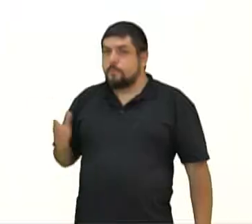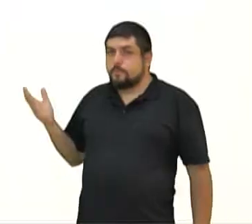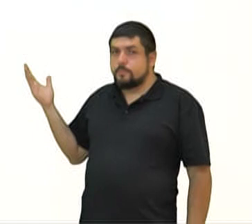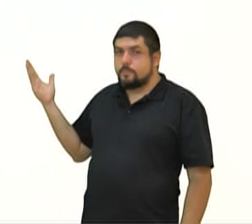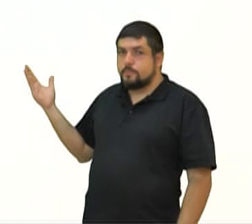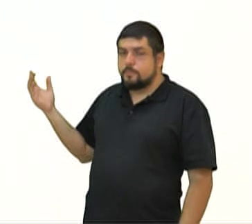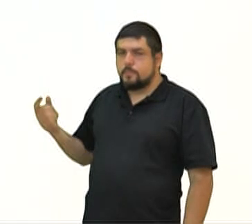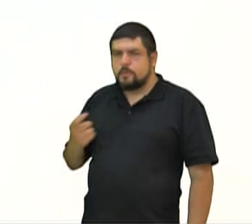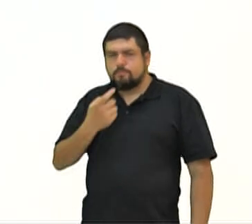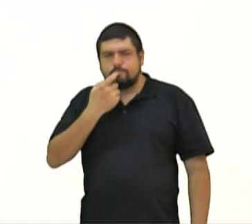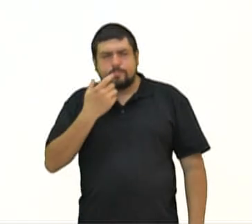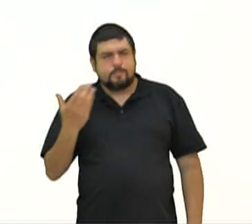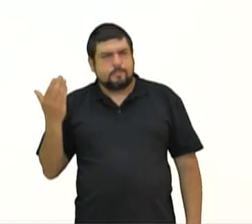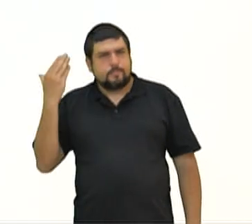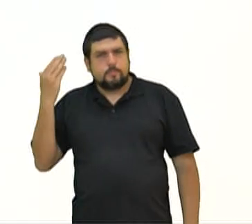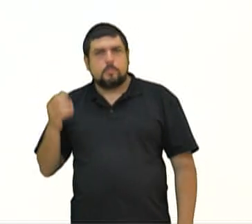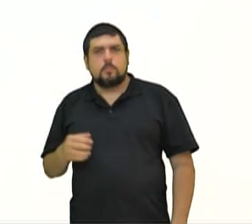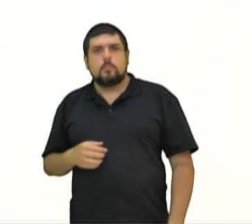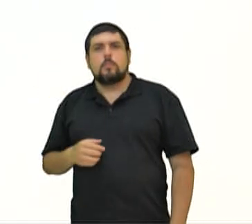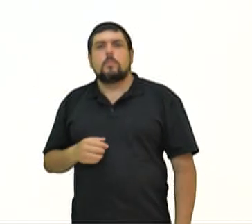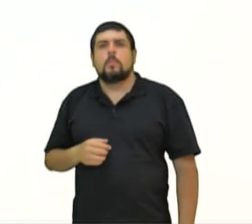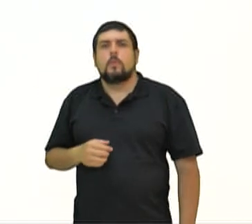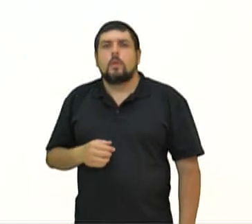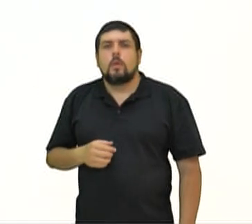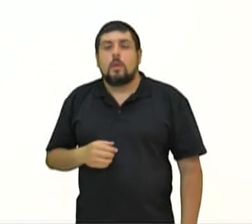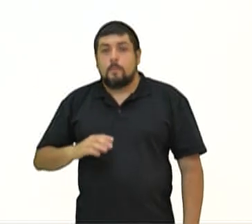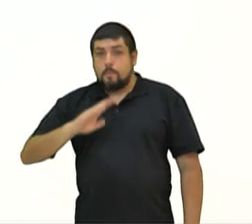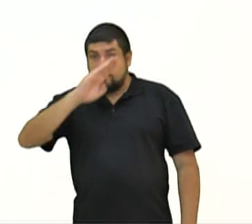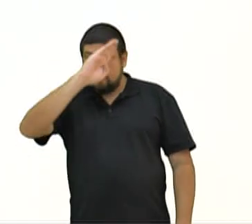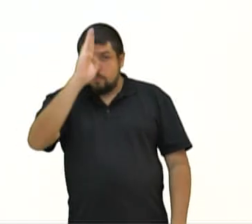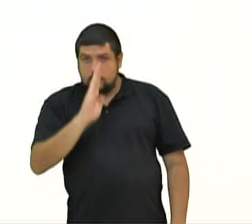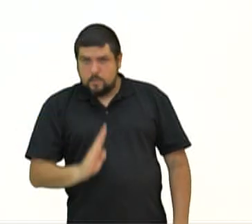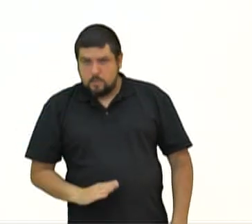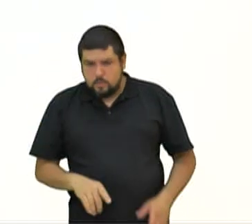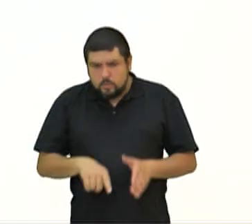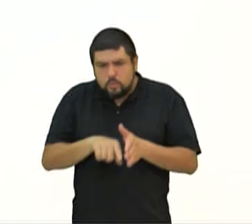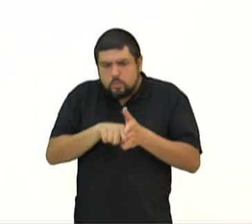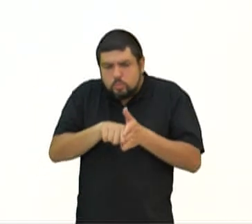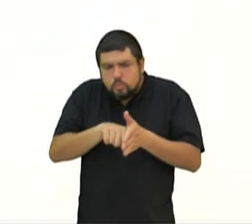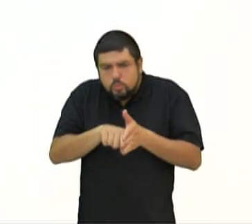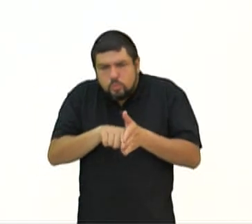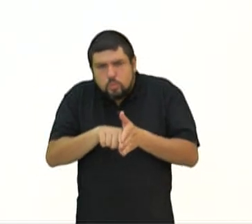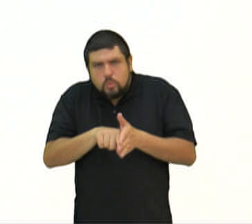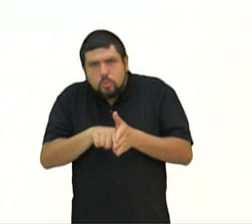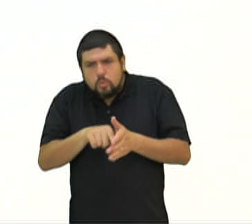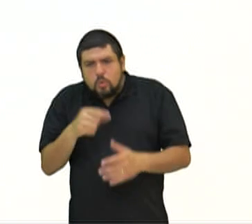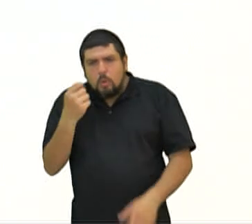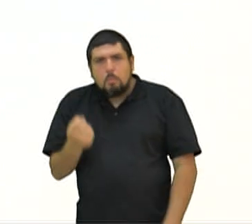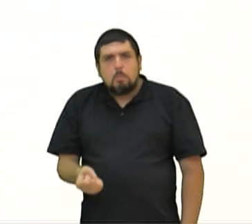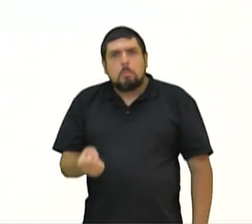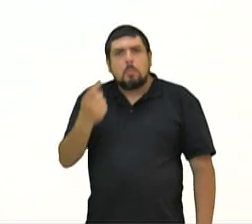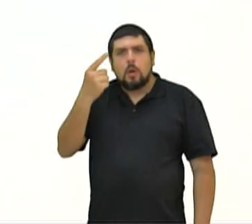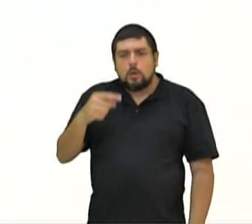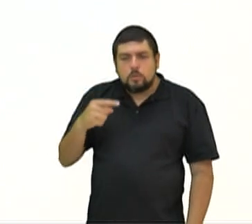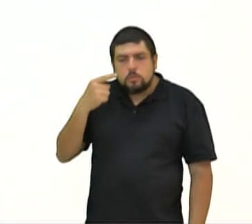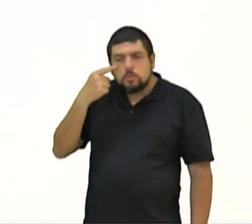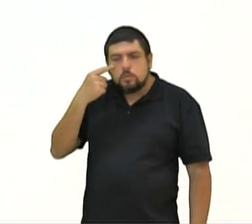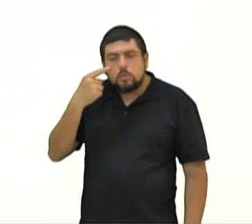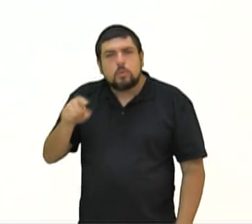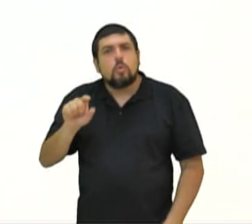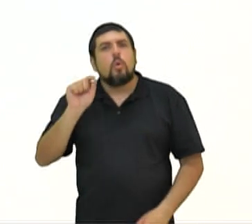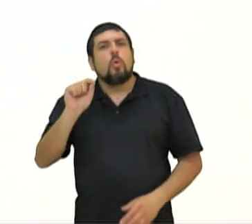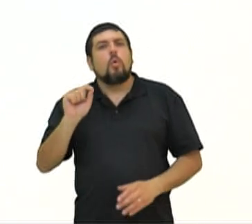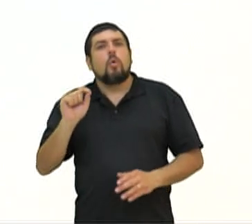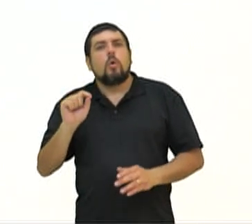tá? Experimento inédito feito no Brasil deixou uma paciente livre totalmente do vírus